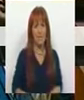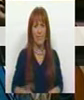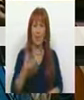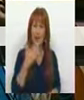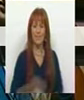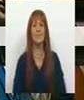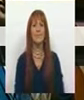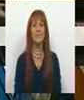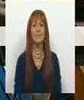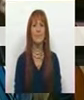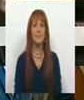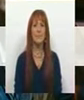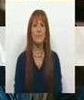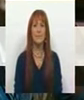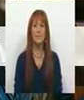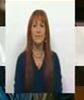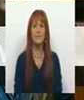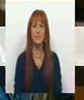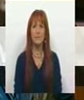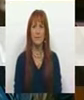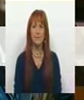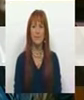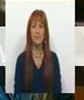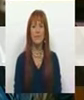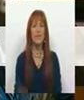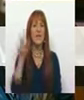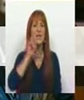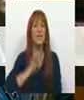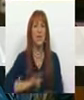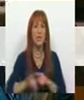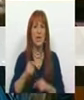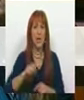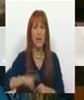Obrigado. Senhora Deputada Emília Santos.